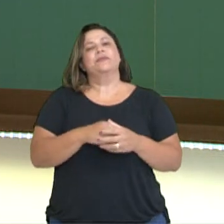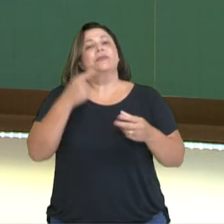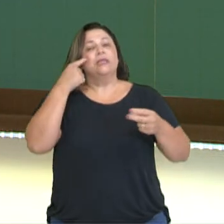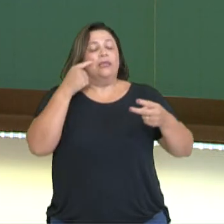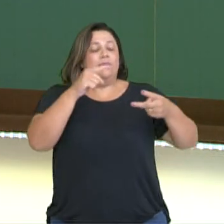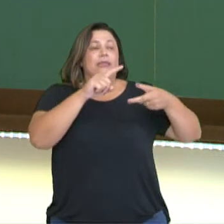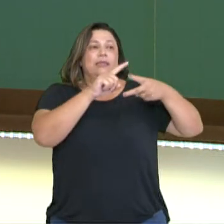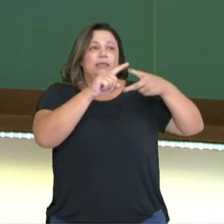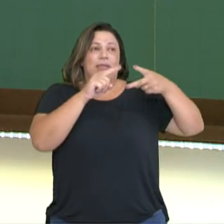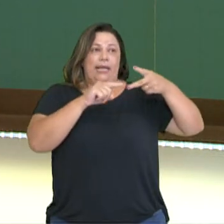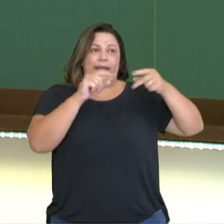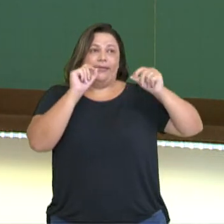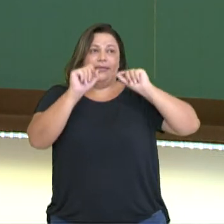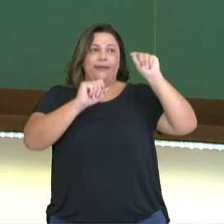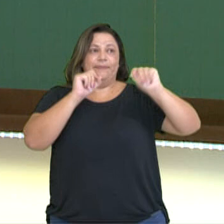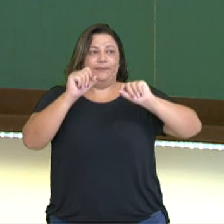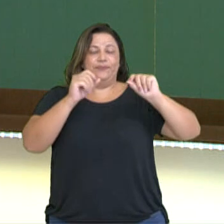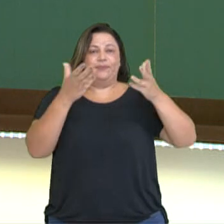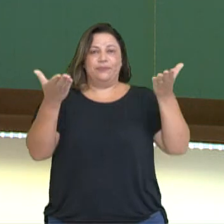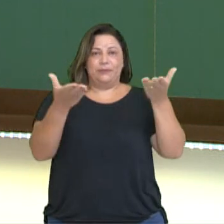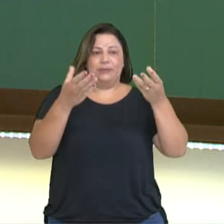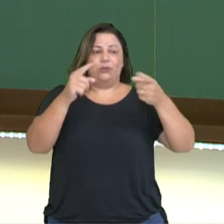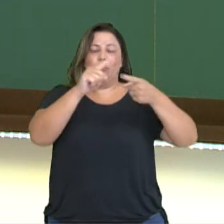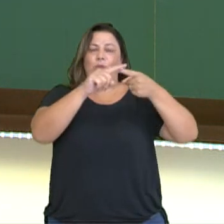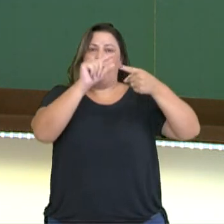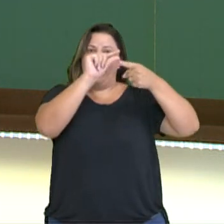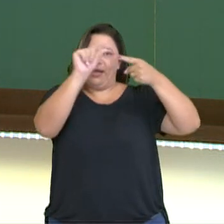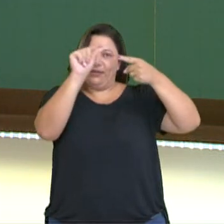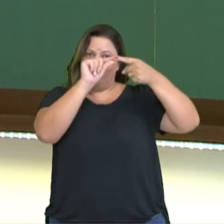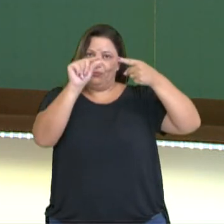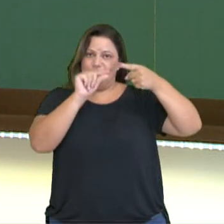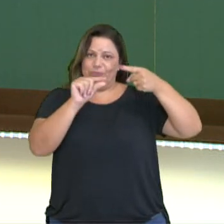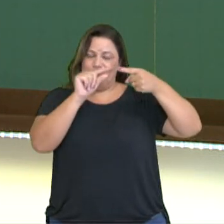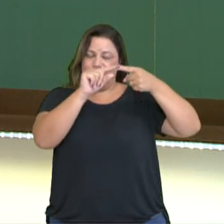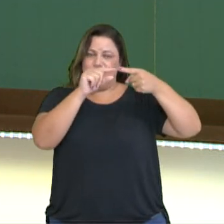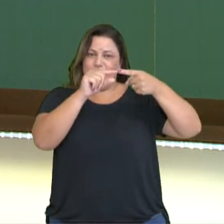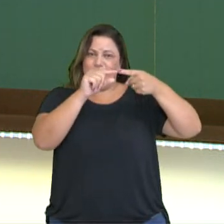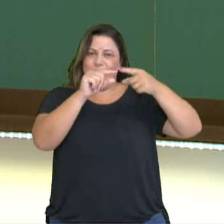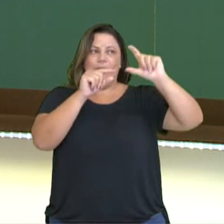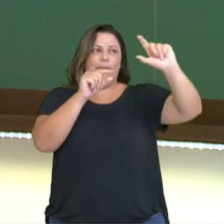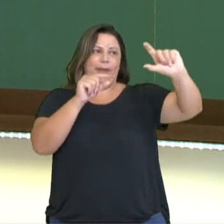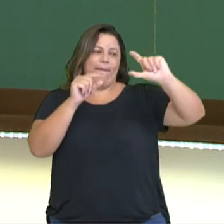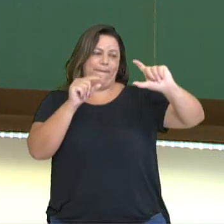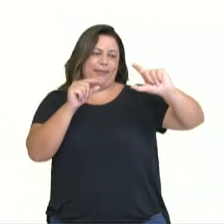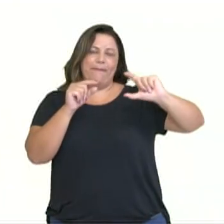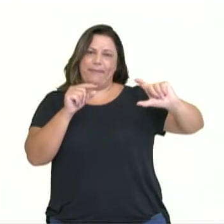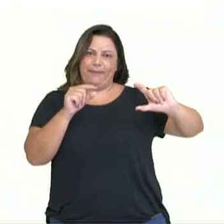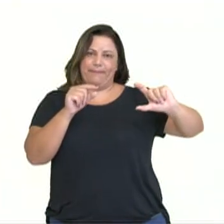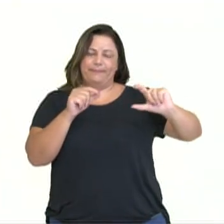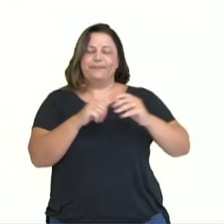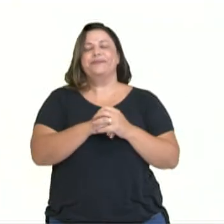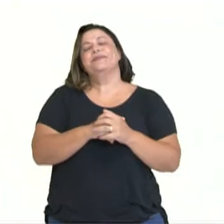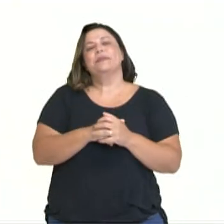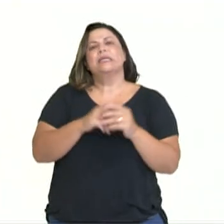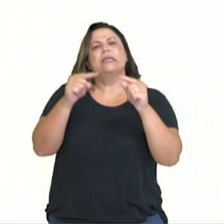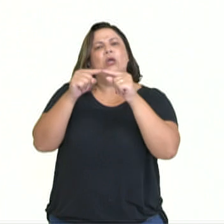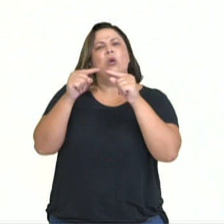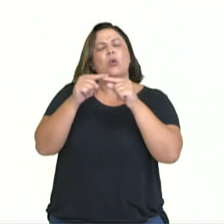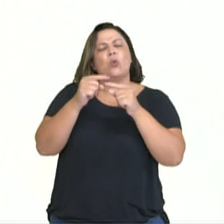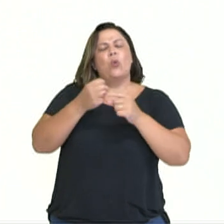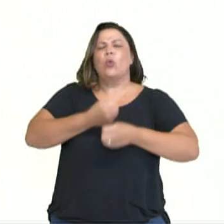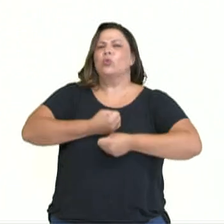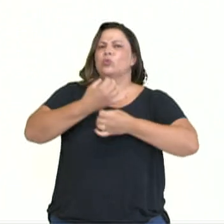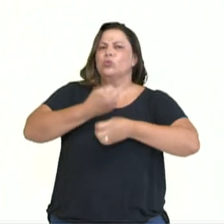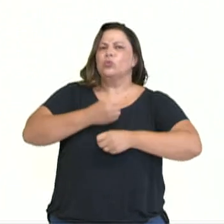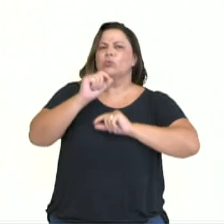mesmo? Tá? Então, de acordo com o poema, vamos propor uma atividade aqui para vocês. Como se sente o eu